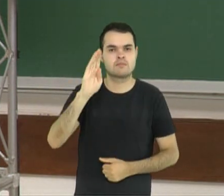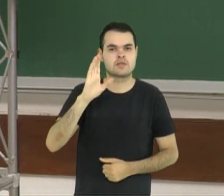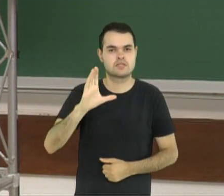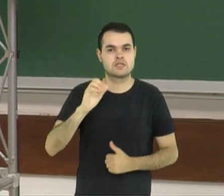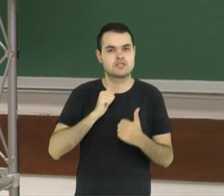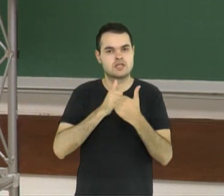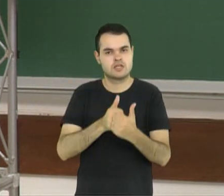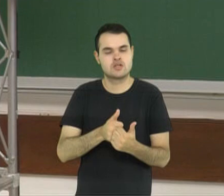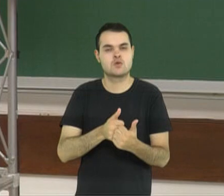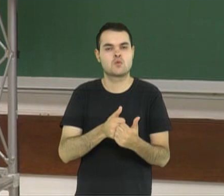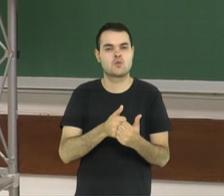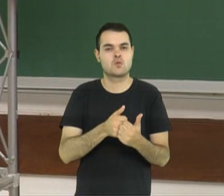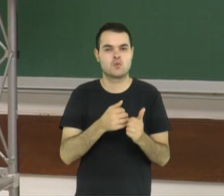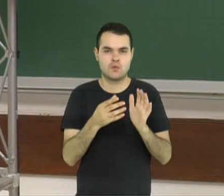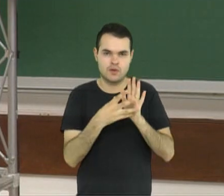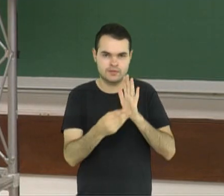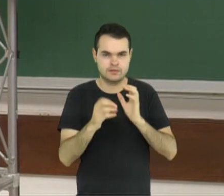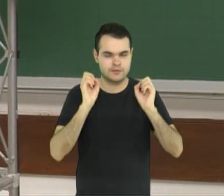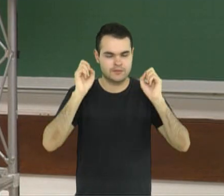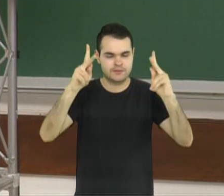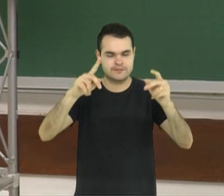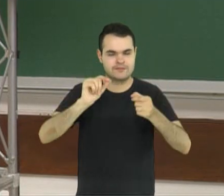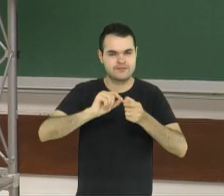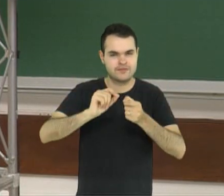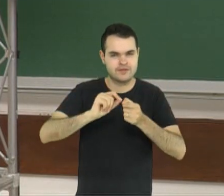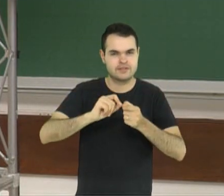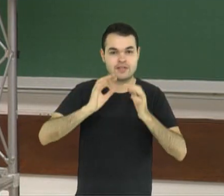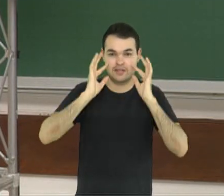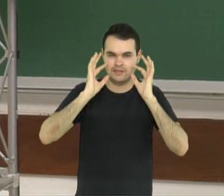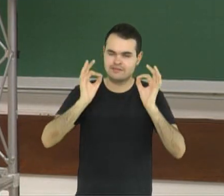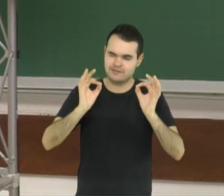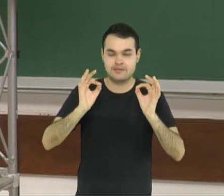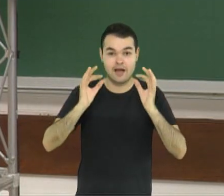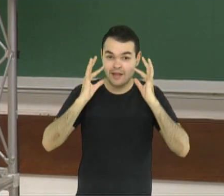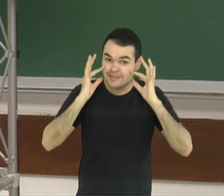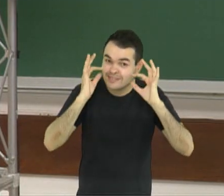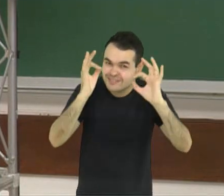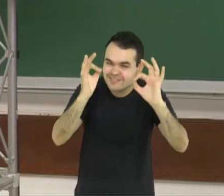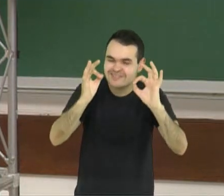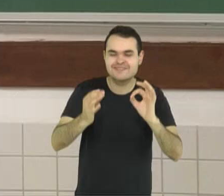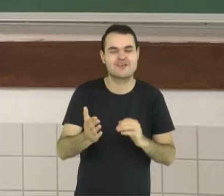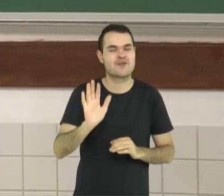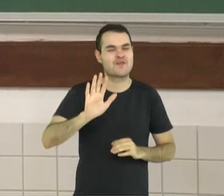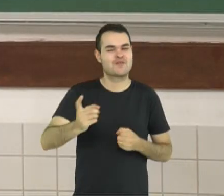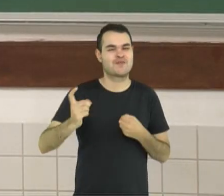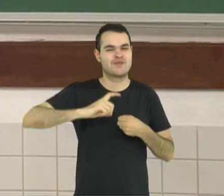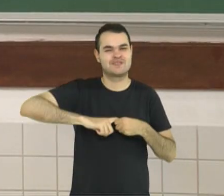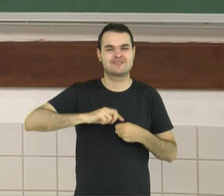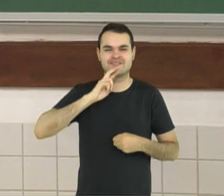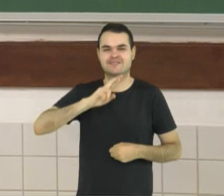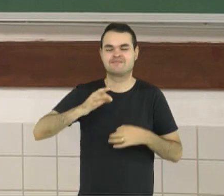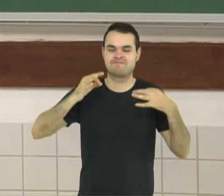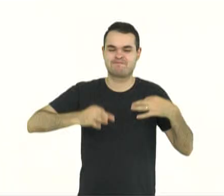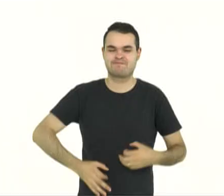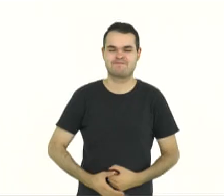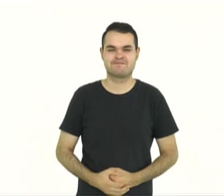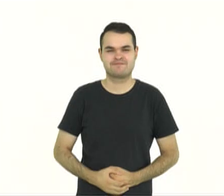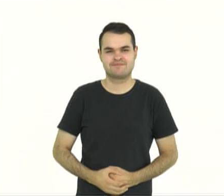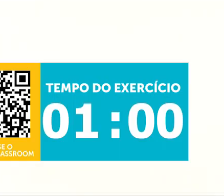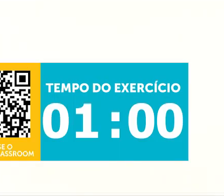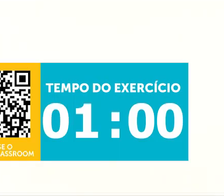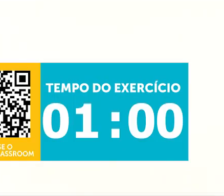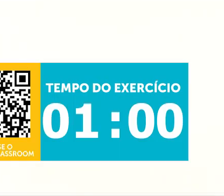vocês seguirem o exemplo da primeira, ok? Faz lá com com bastante atenção, que eu logo volto com a resposta correta.